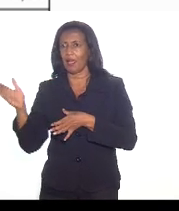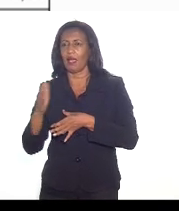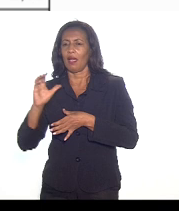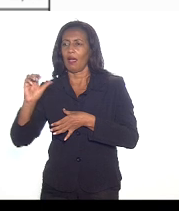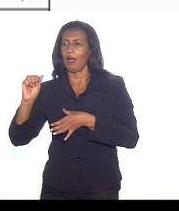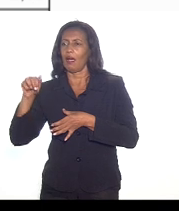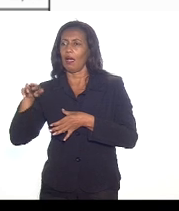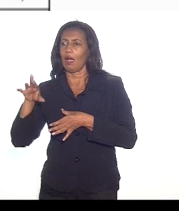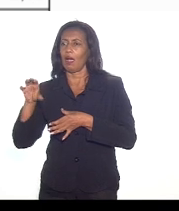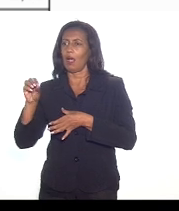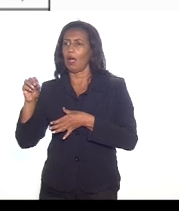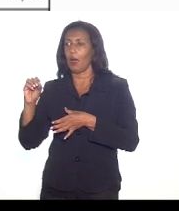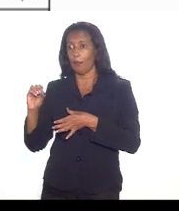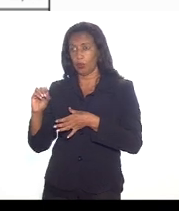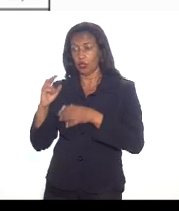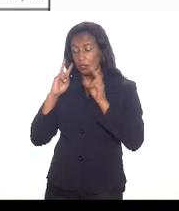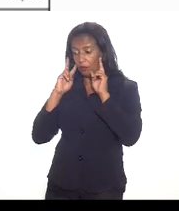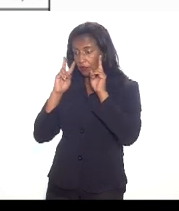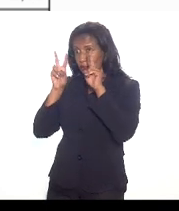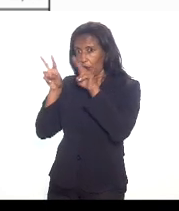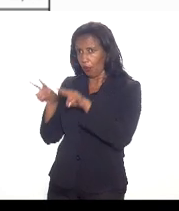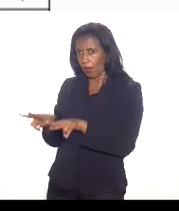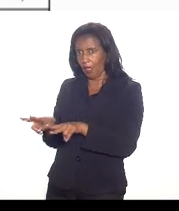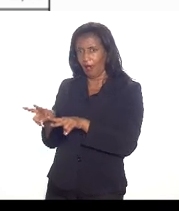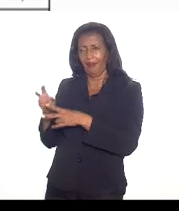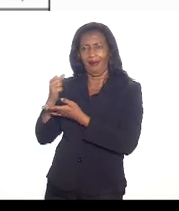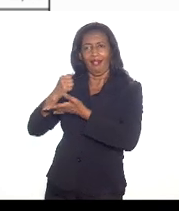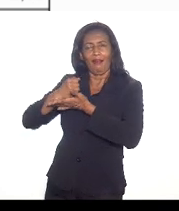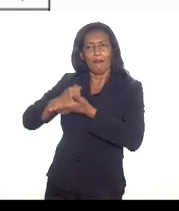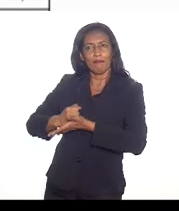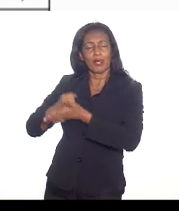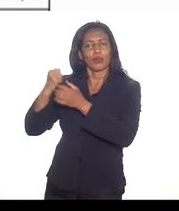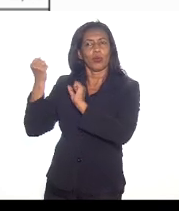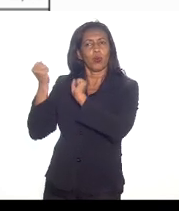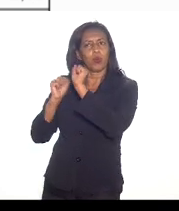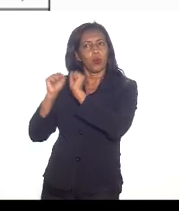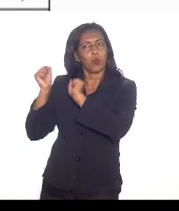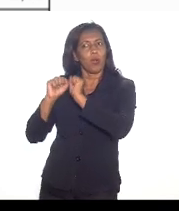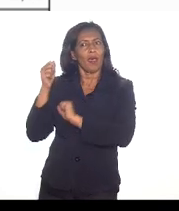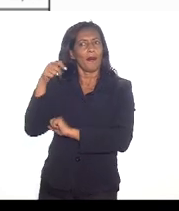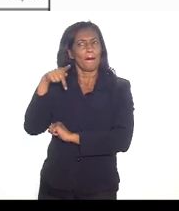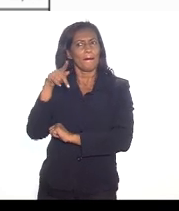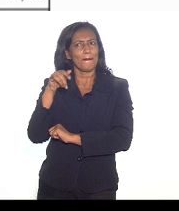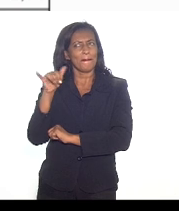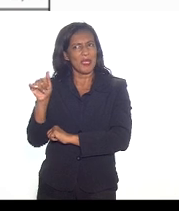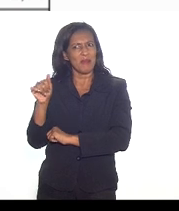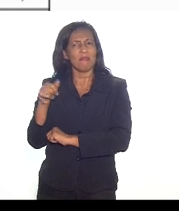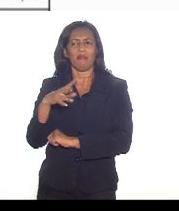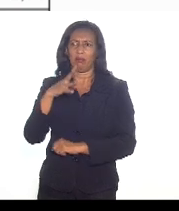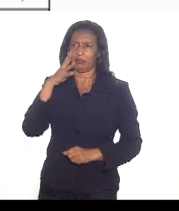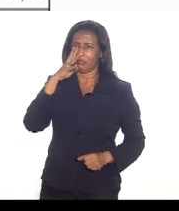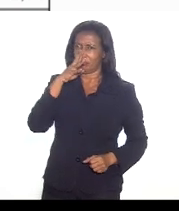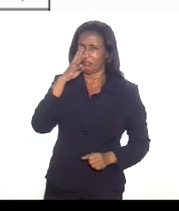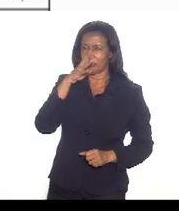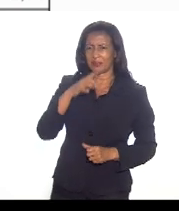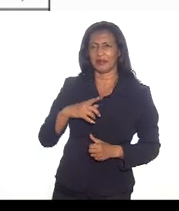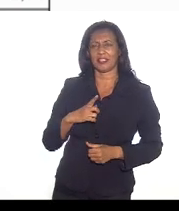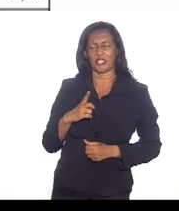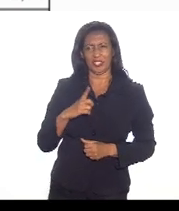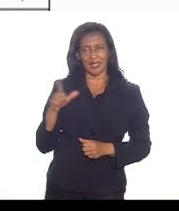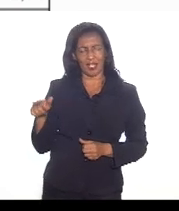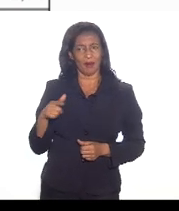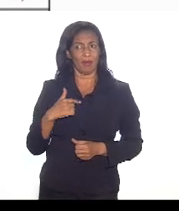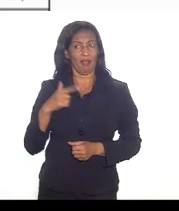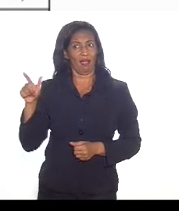gente olhar, por exemplo, Búzios, o peso da indústria no PIB de Búzios é absurdo. A gente sabe que não tem indústria em